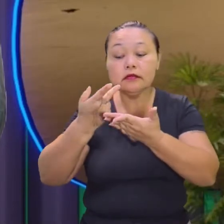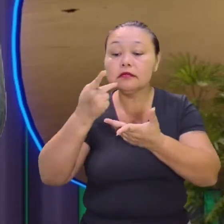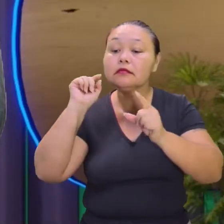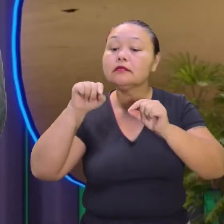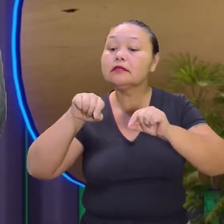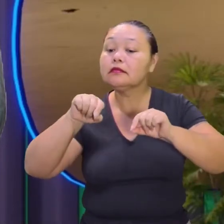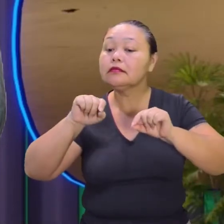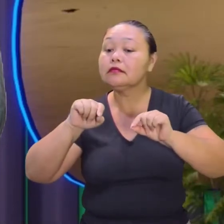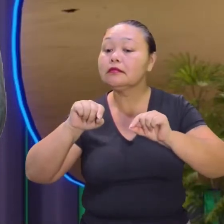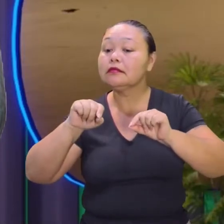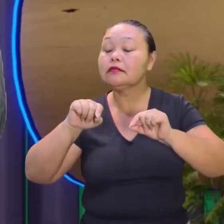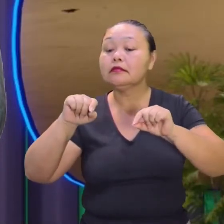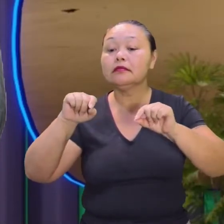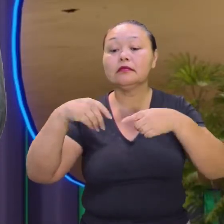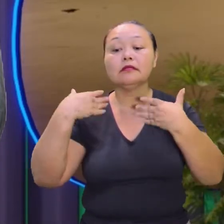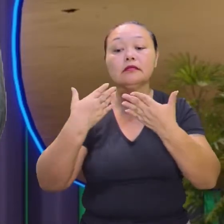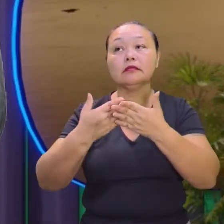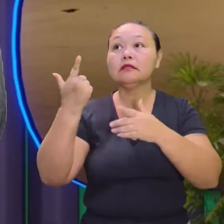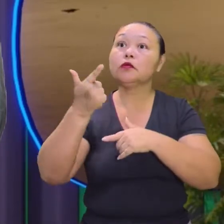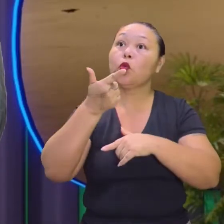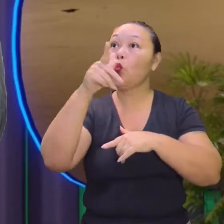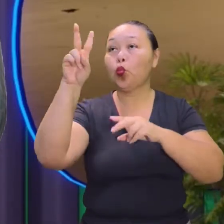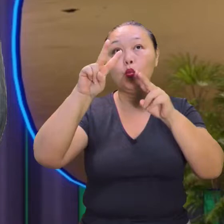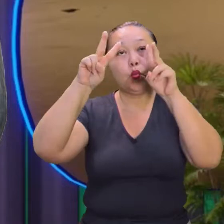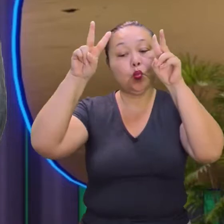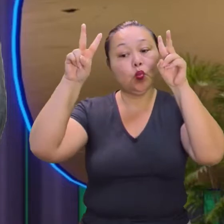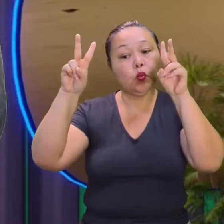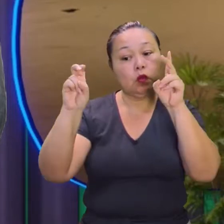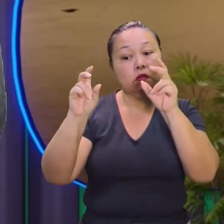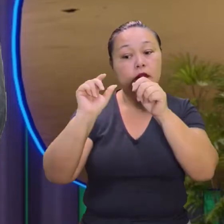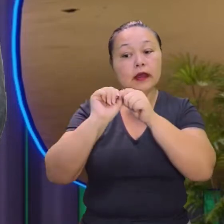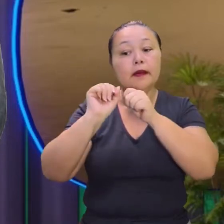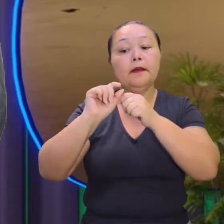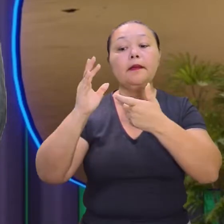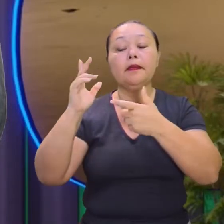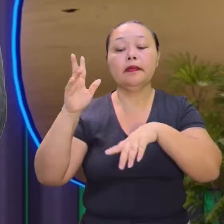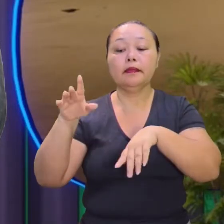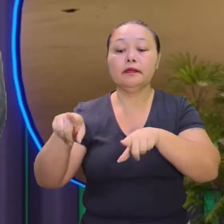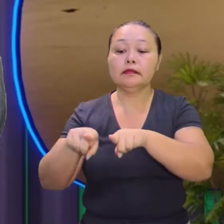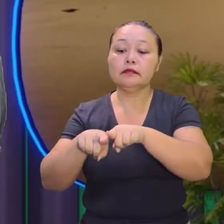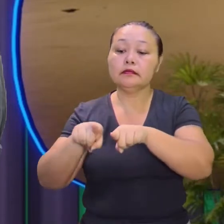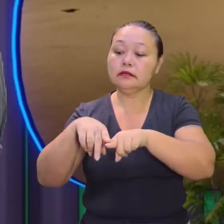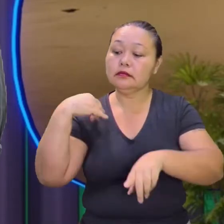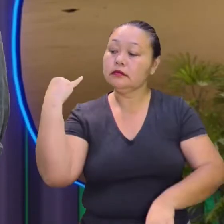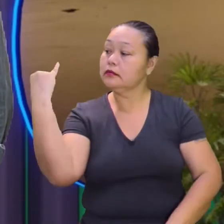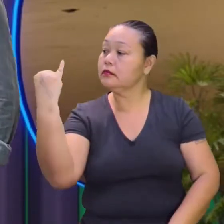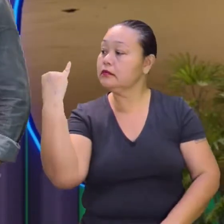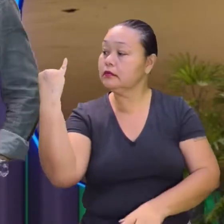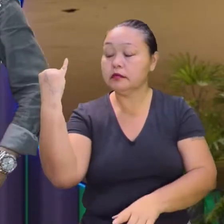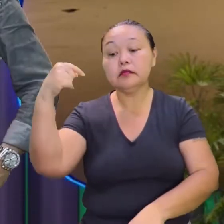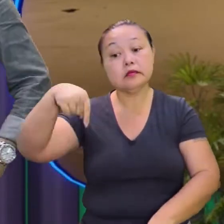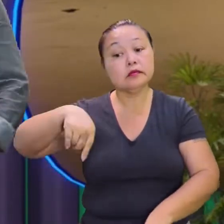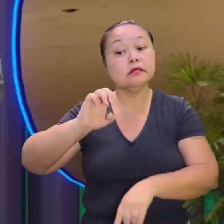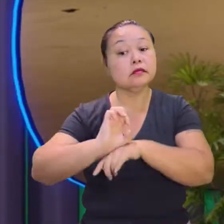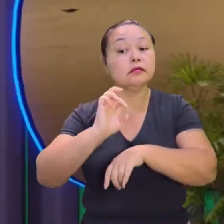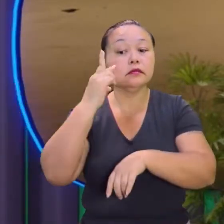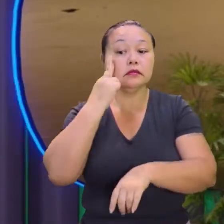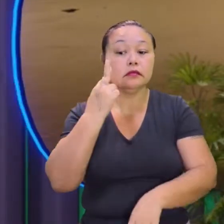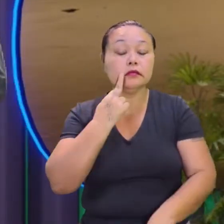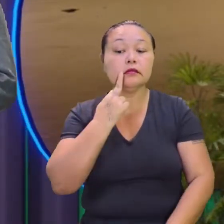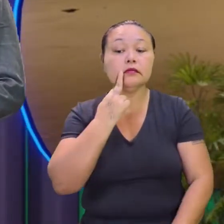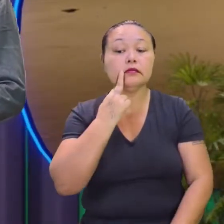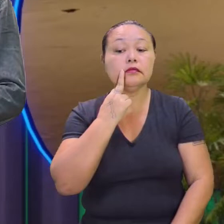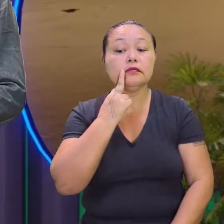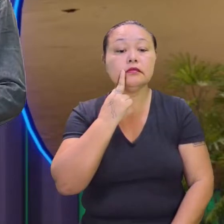aula, né, professor Jorge, de uma outra temática, mas também muito importante aqui, galera, para o estado de Rondônia. Vamos falar um